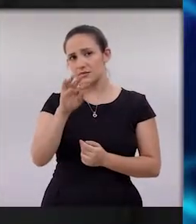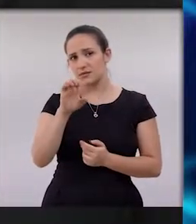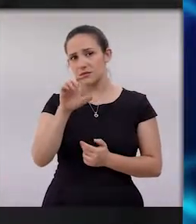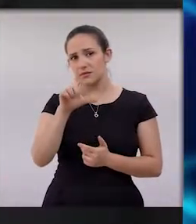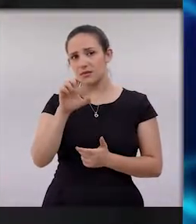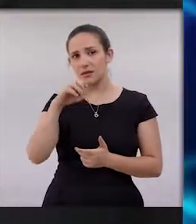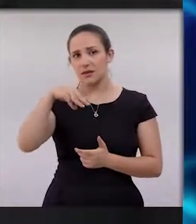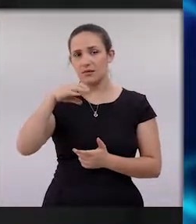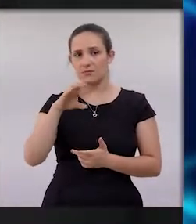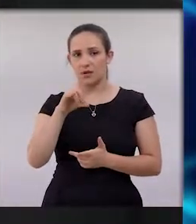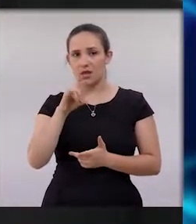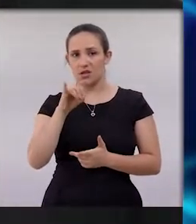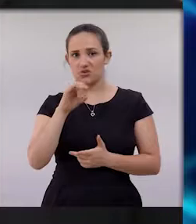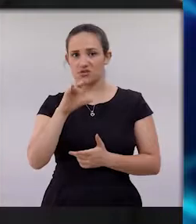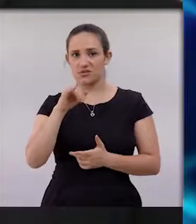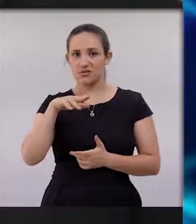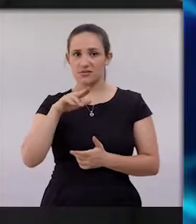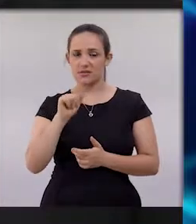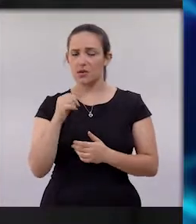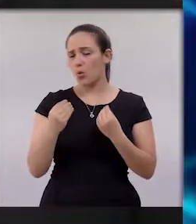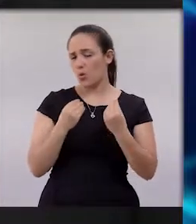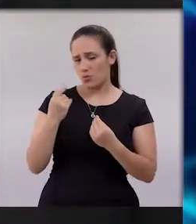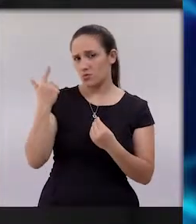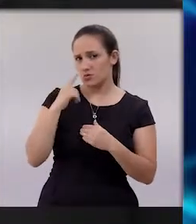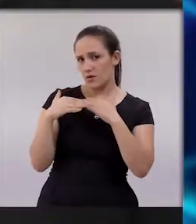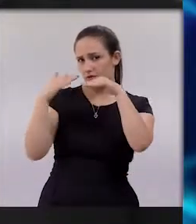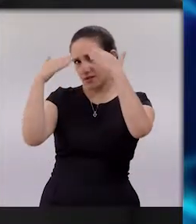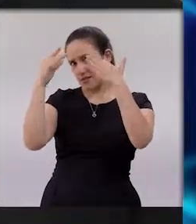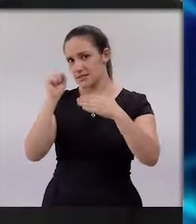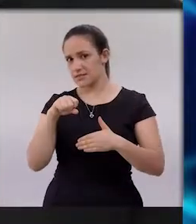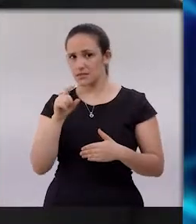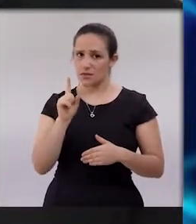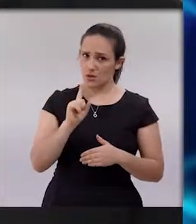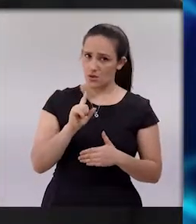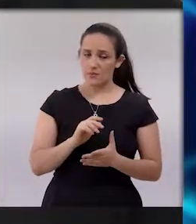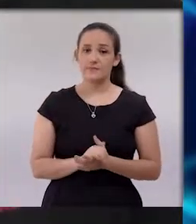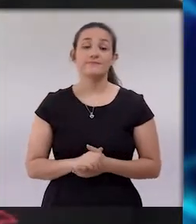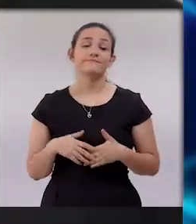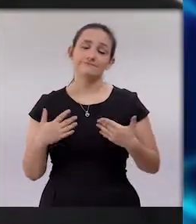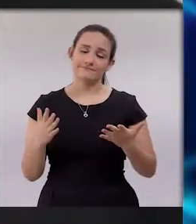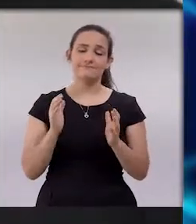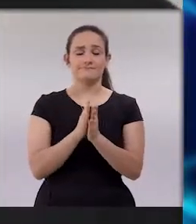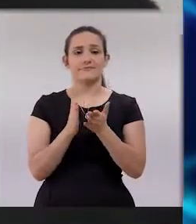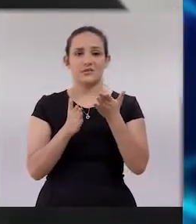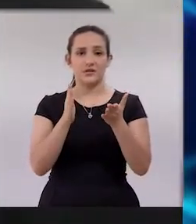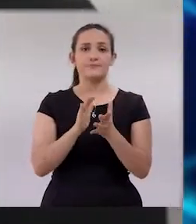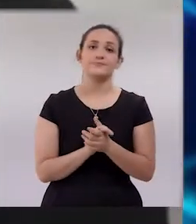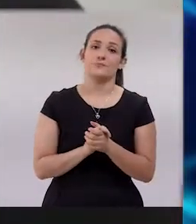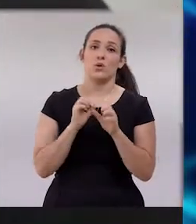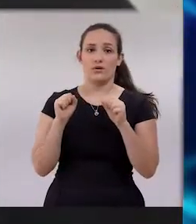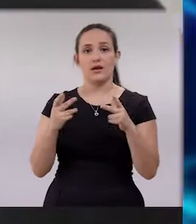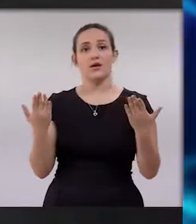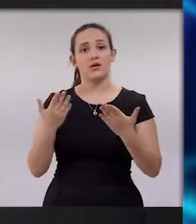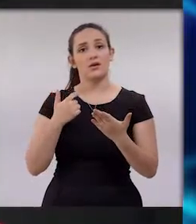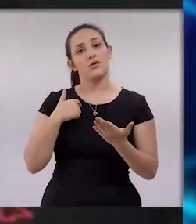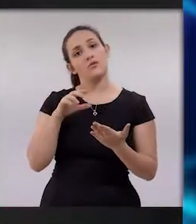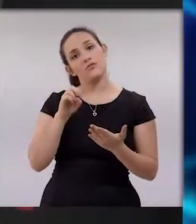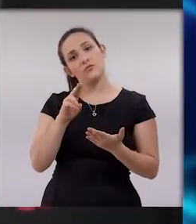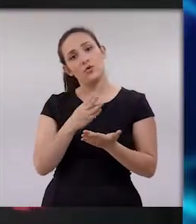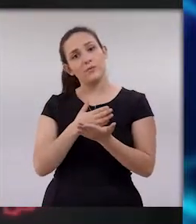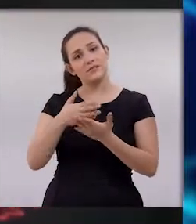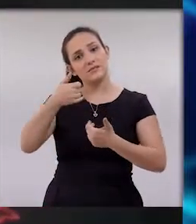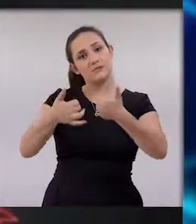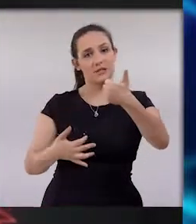aqui no Brasil. E como é que está hoje os avanços da telemedicina? Maravilha.